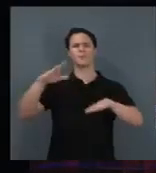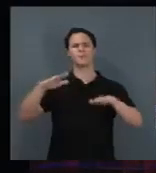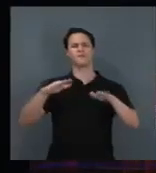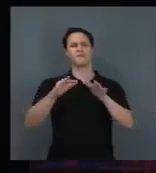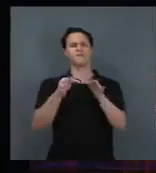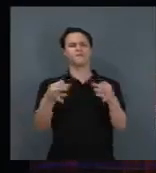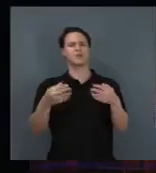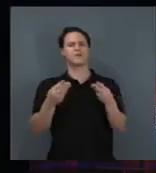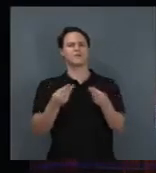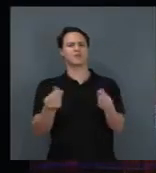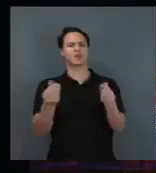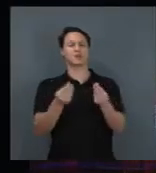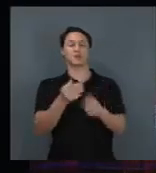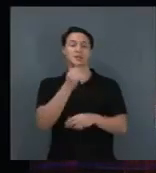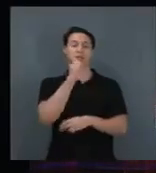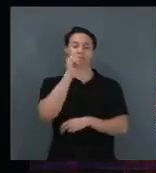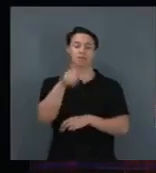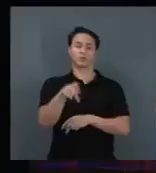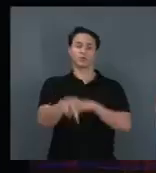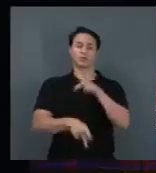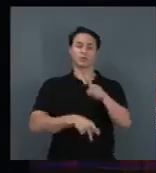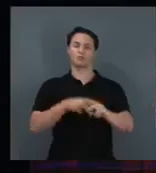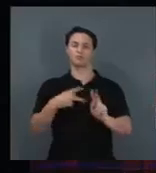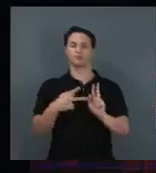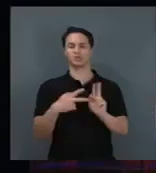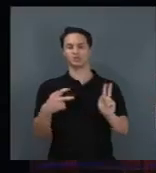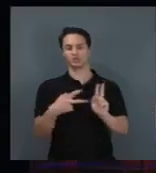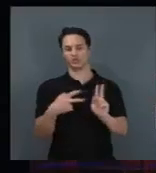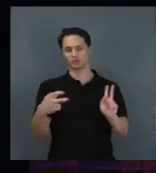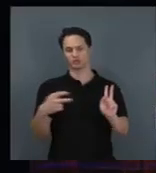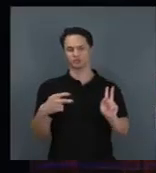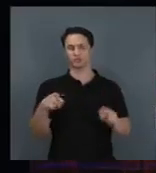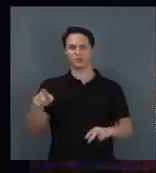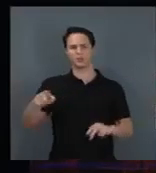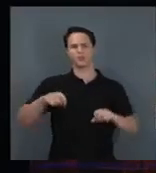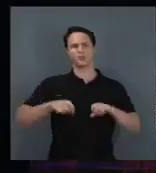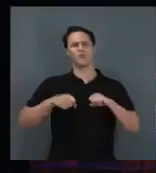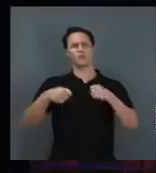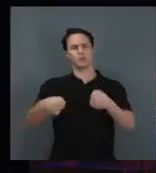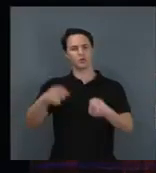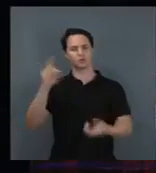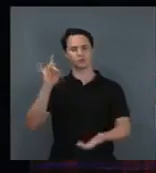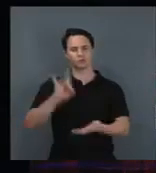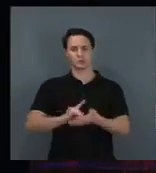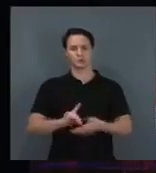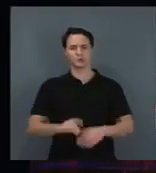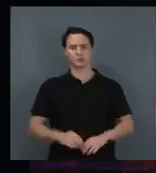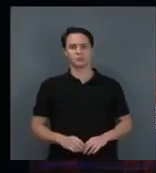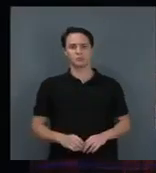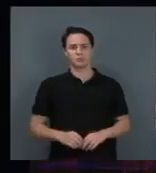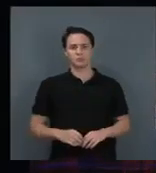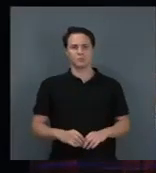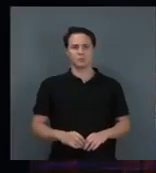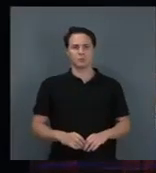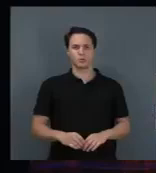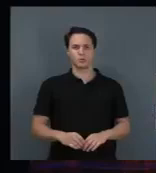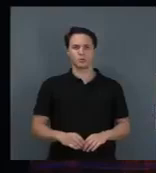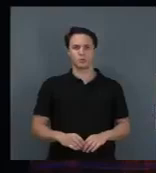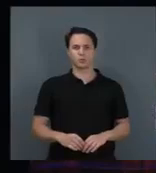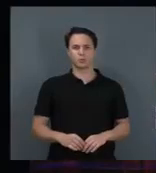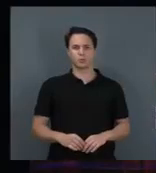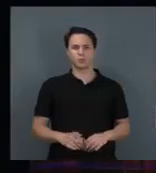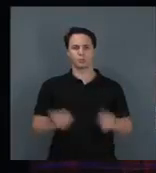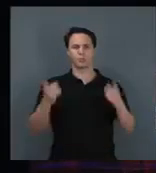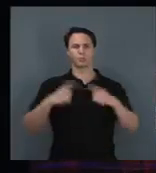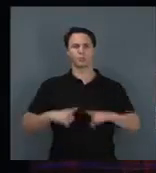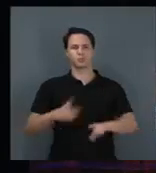exemplo, a nação indígena. Ele enfrentou e combateu todos os preconceitos e